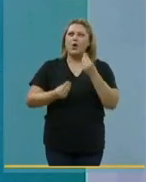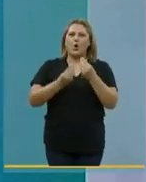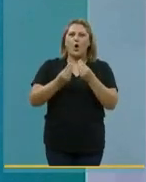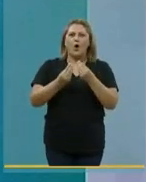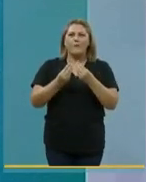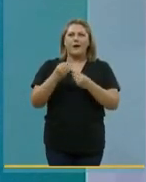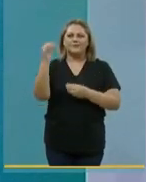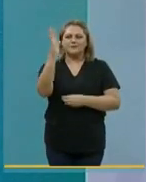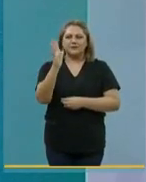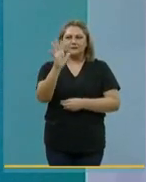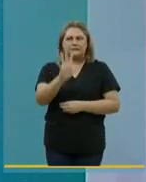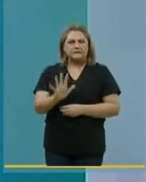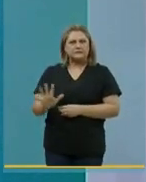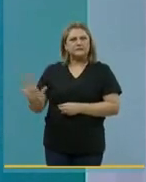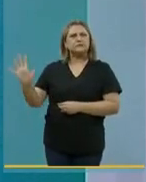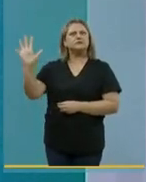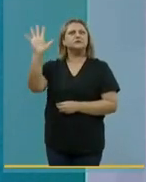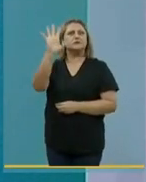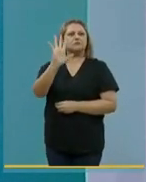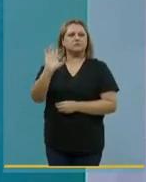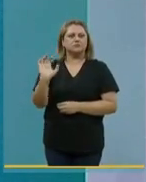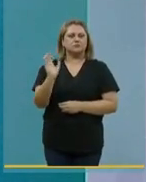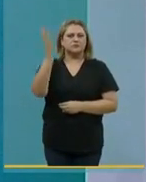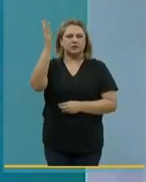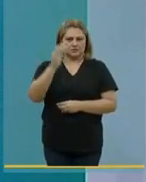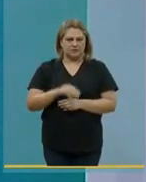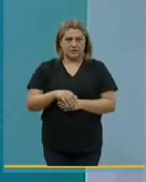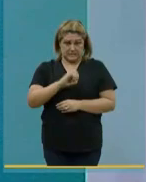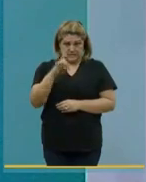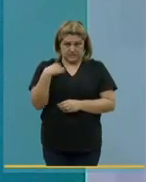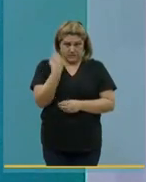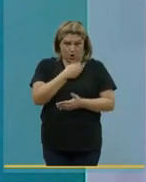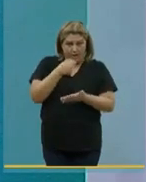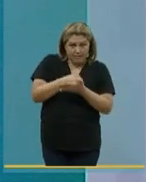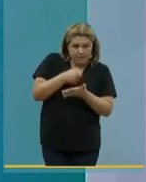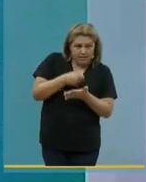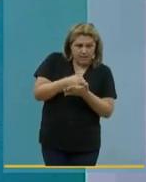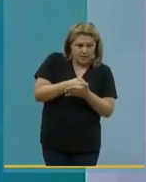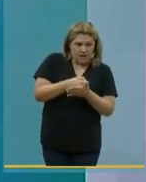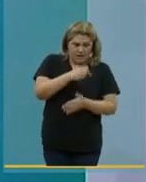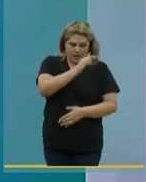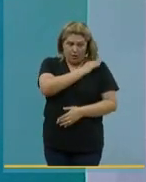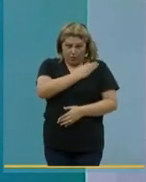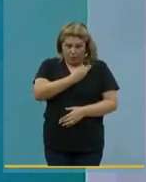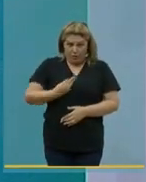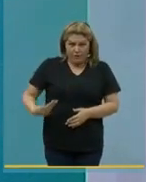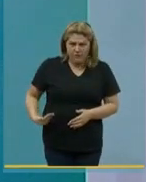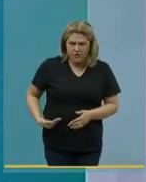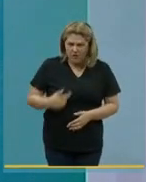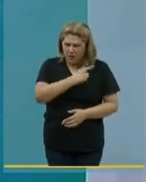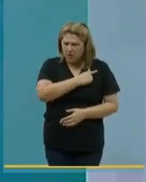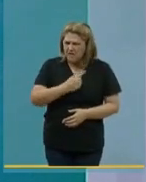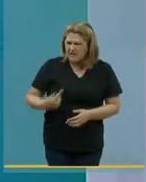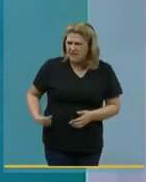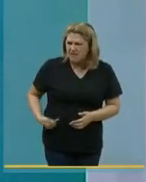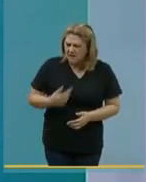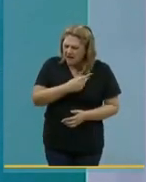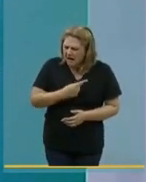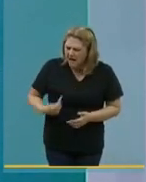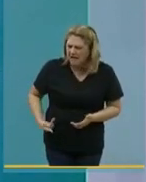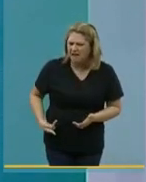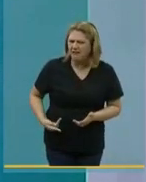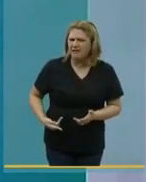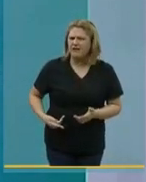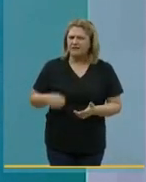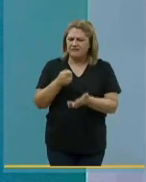no plano local exige que um governador com batom uma facção que opera em nível nacional ele certamente